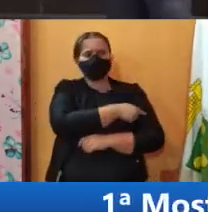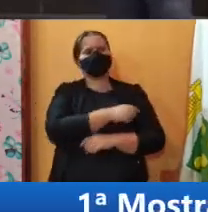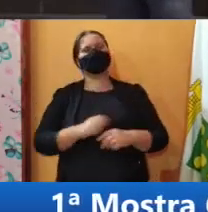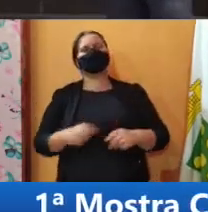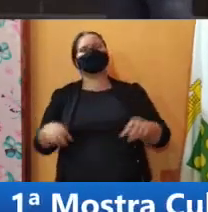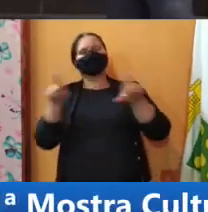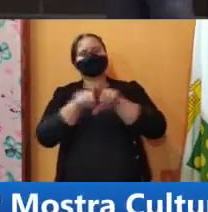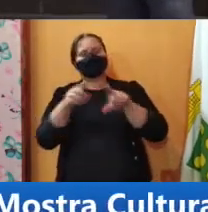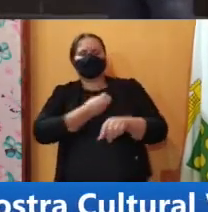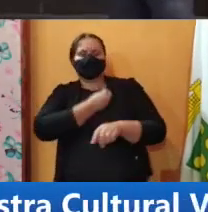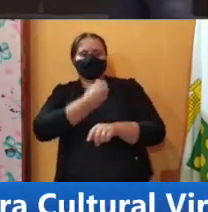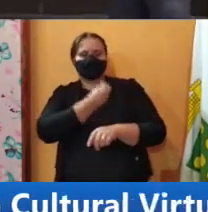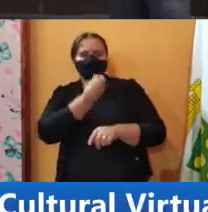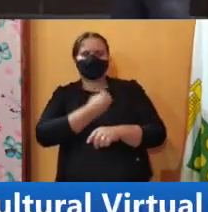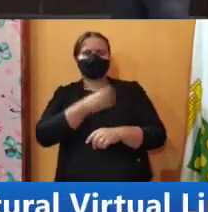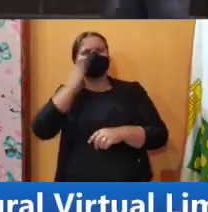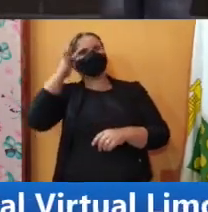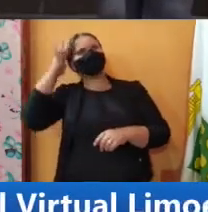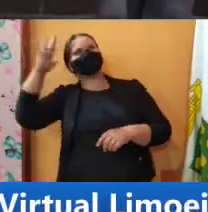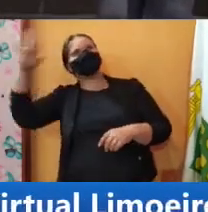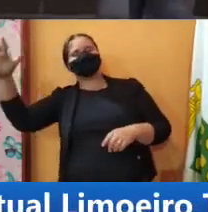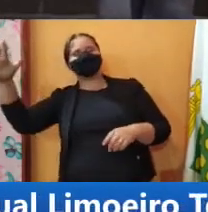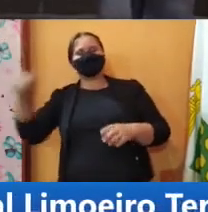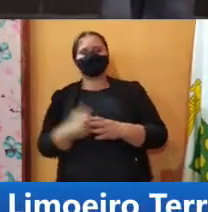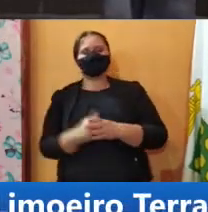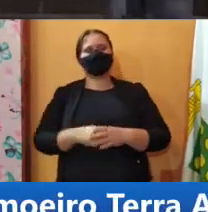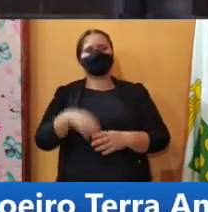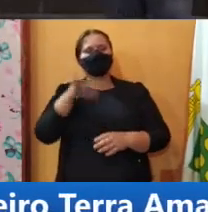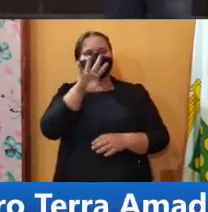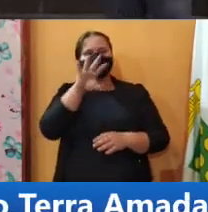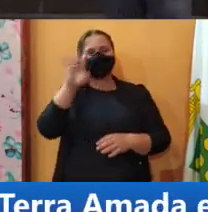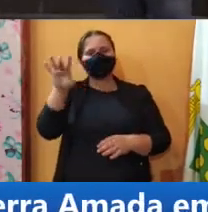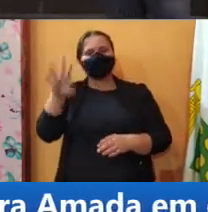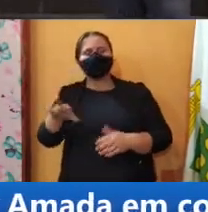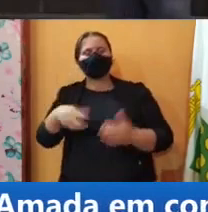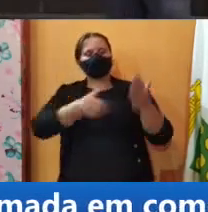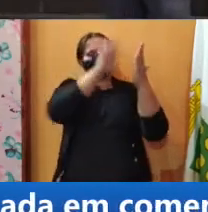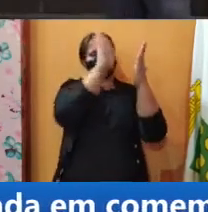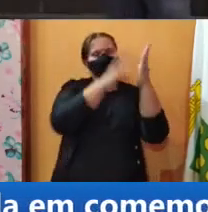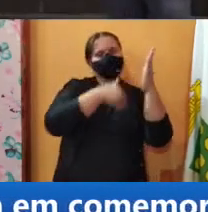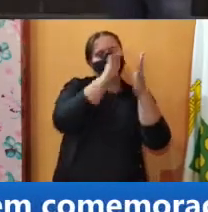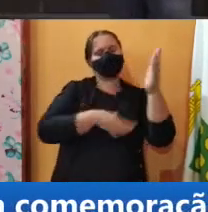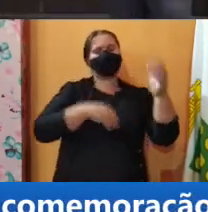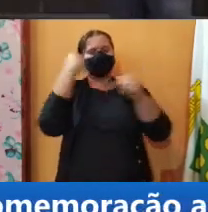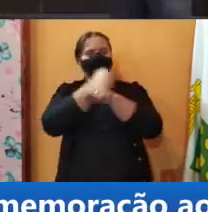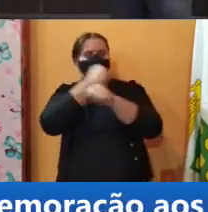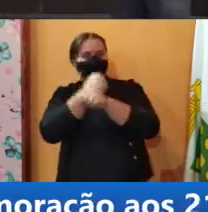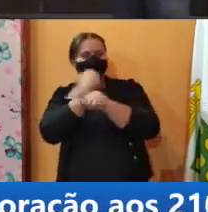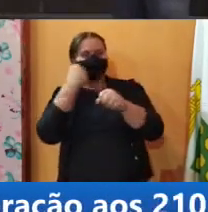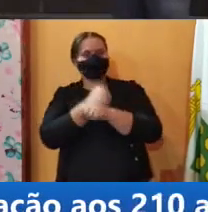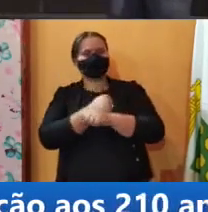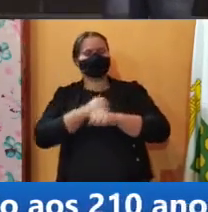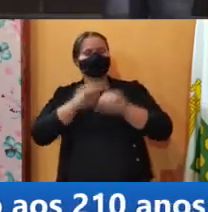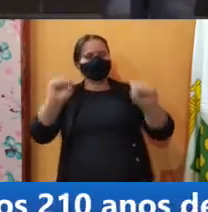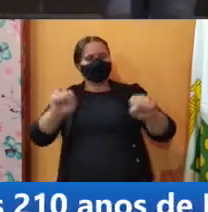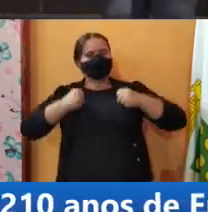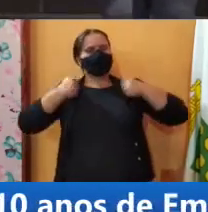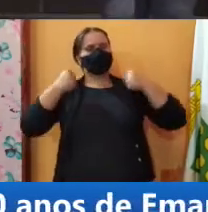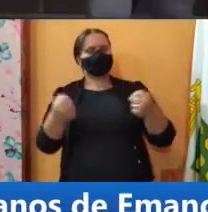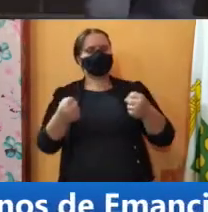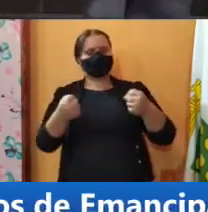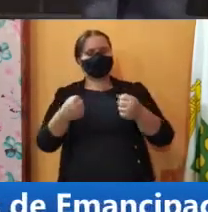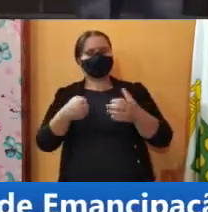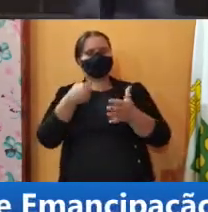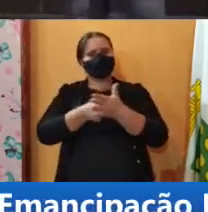vidas seja apenas um sonho. Com cada obra ou papel, empurram seus limites emocionais